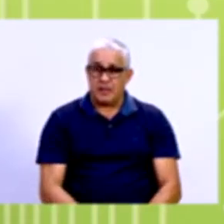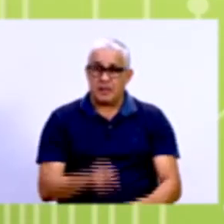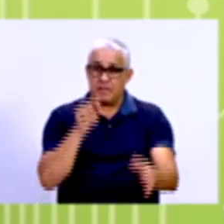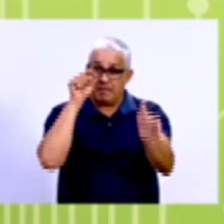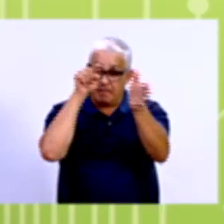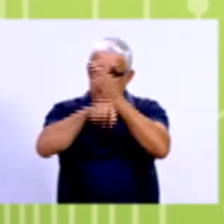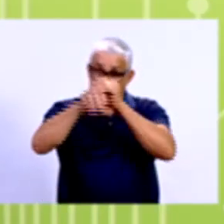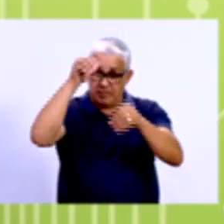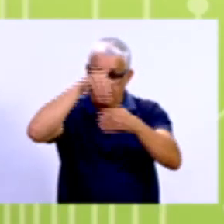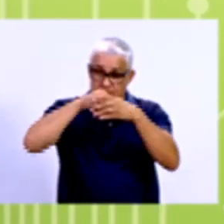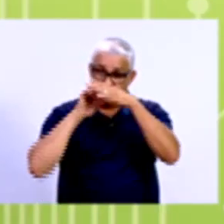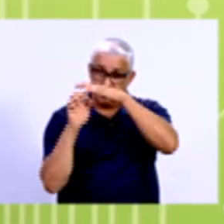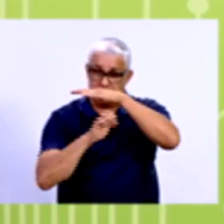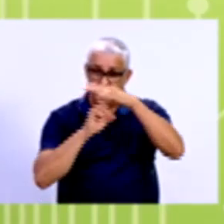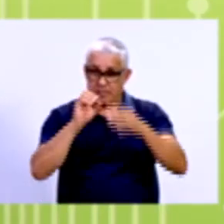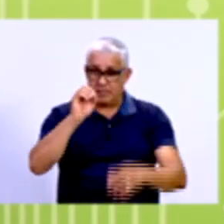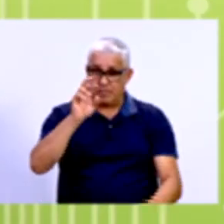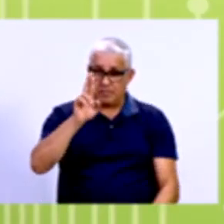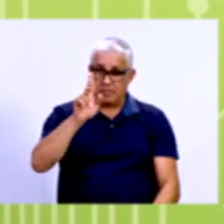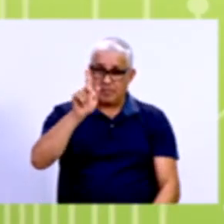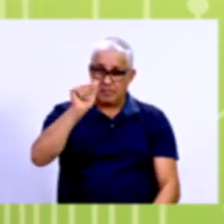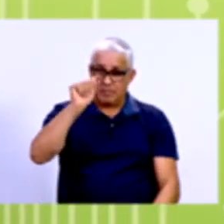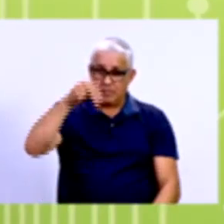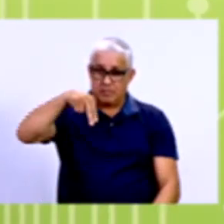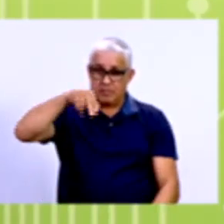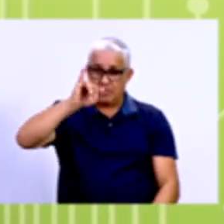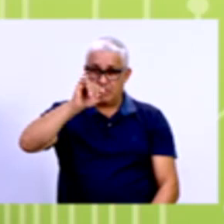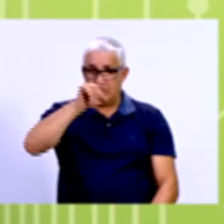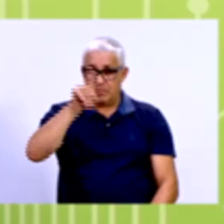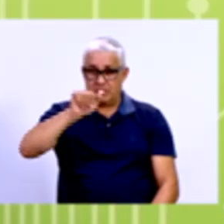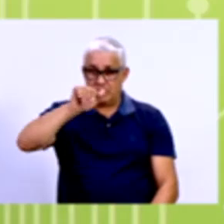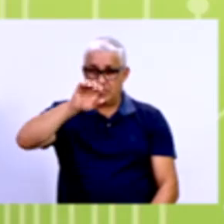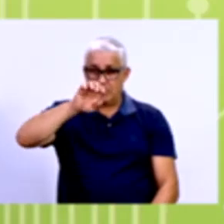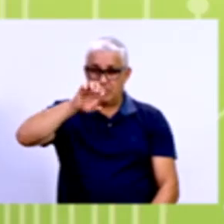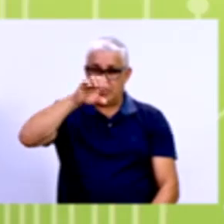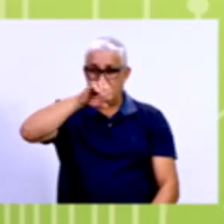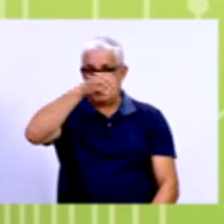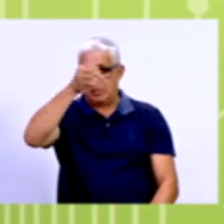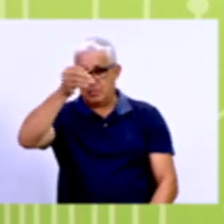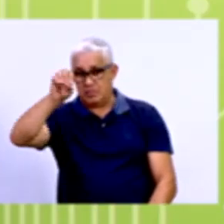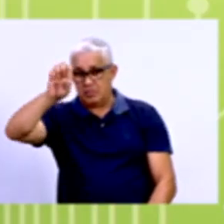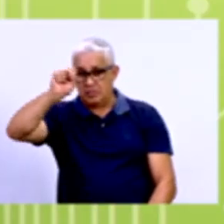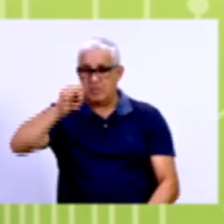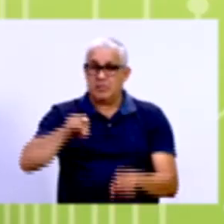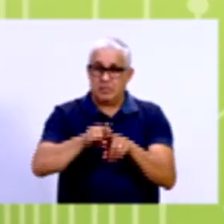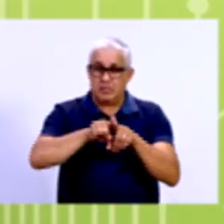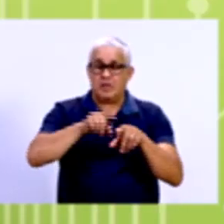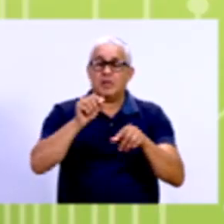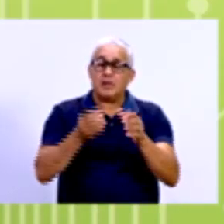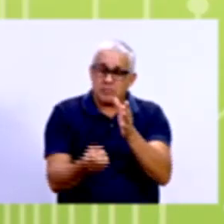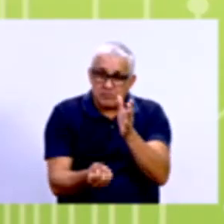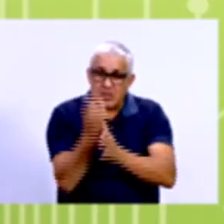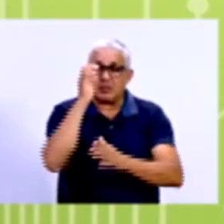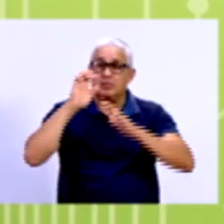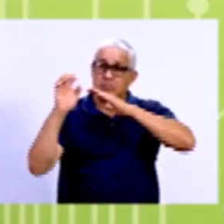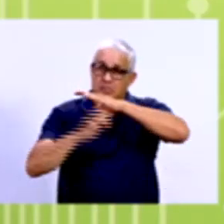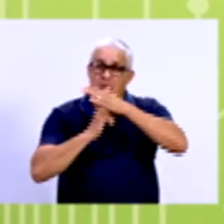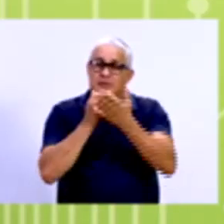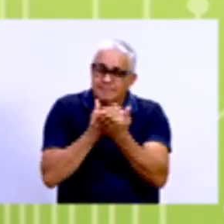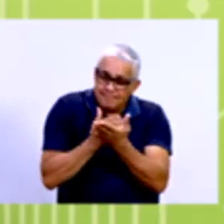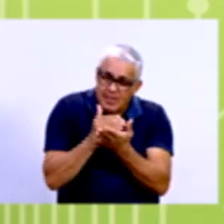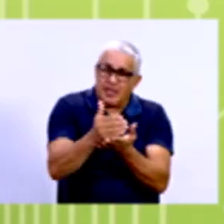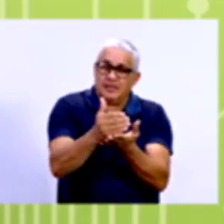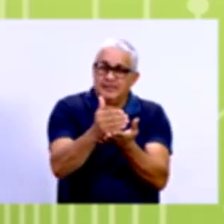dentro das organizações, né? Mas a gente pode usar a estatística desde para fundar uma empresa, quando ela já está caminhando e